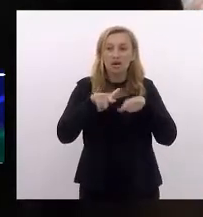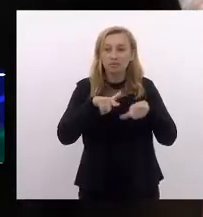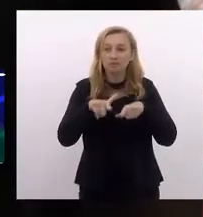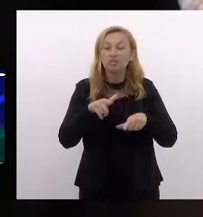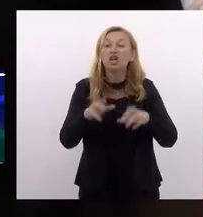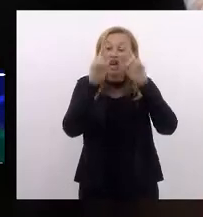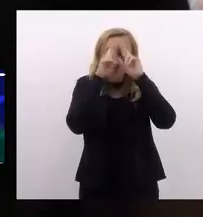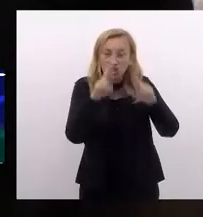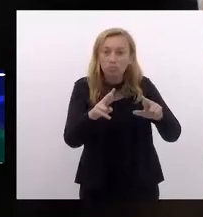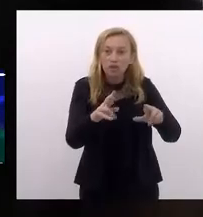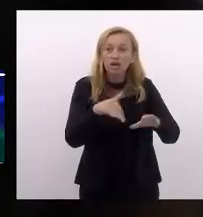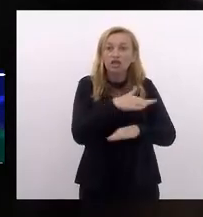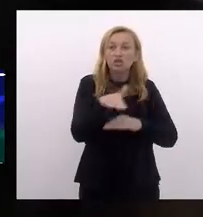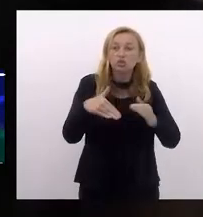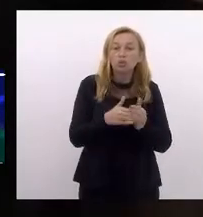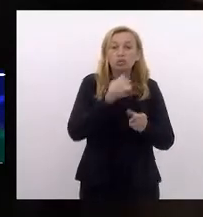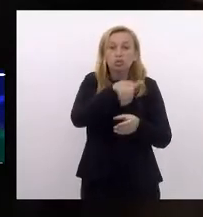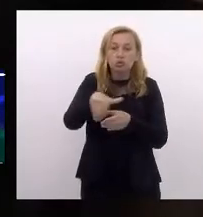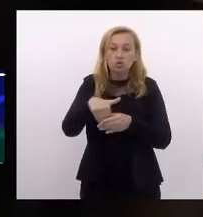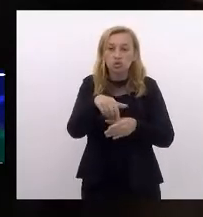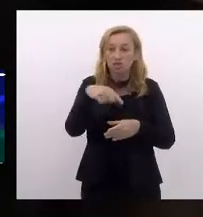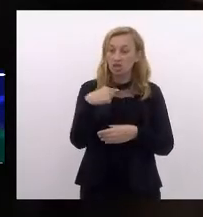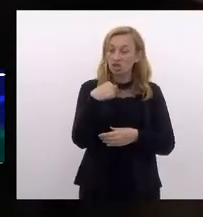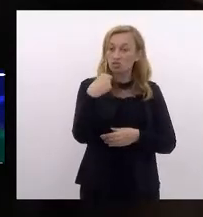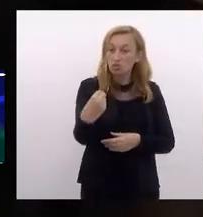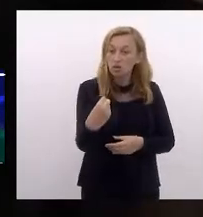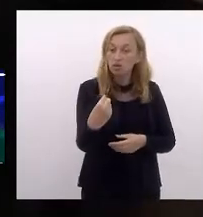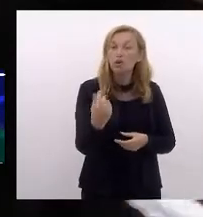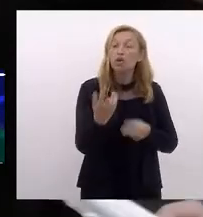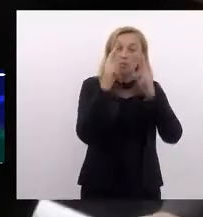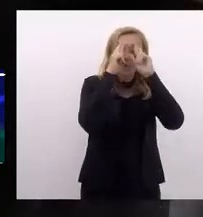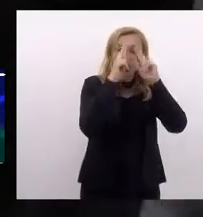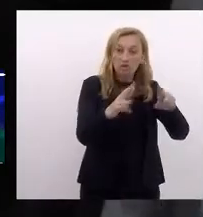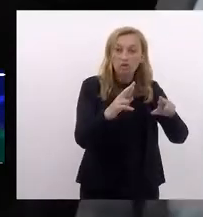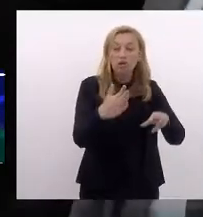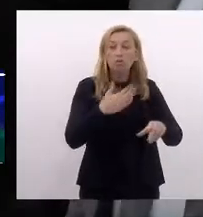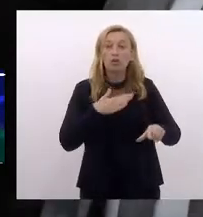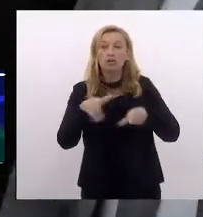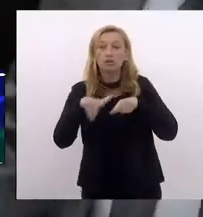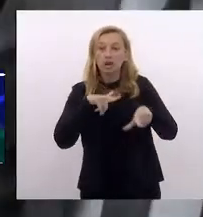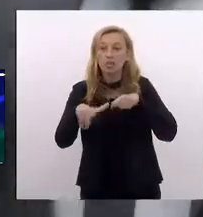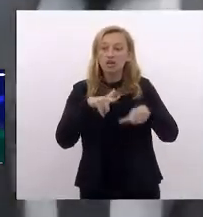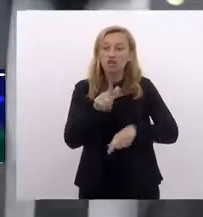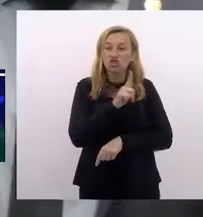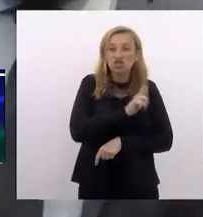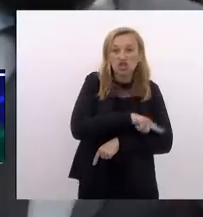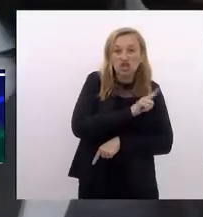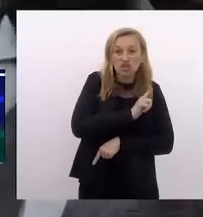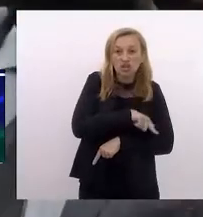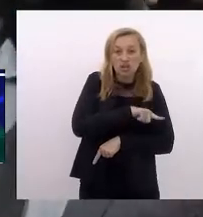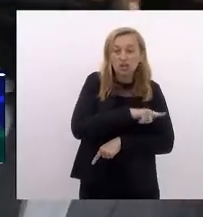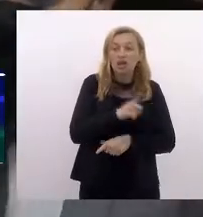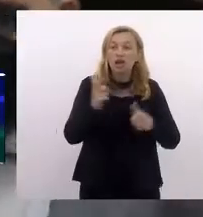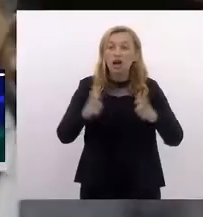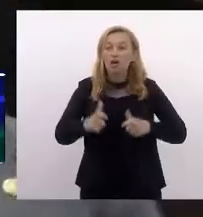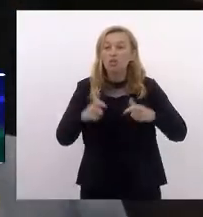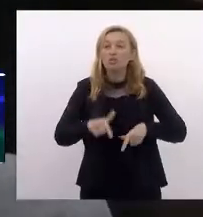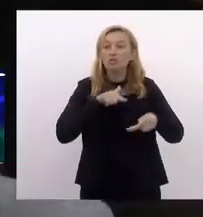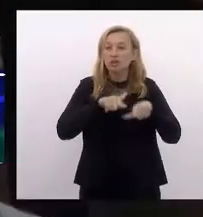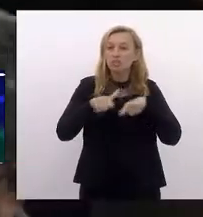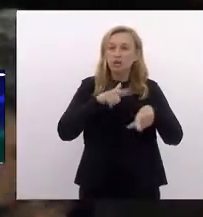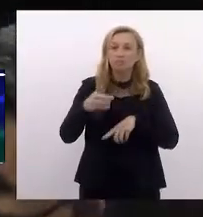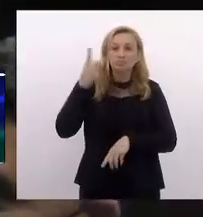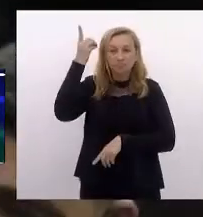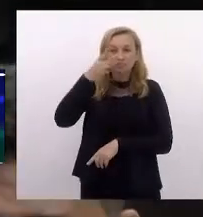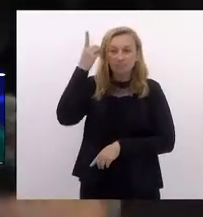por respeito a todos os meus eleitores por respeito ao meu trabalho que gestante aonde eu trabalhei